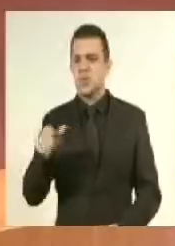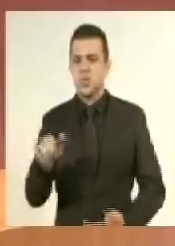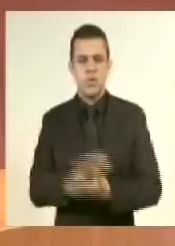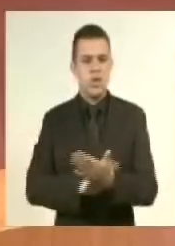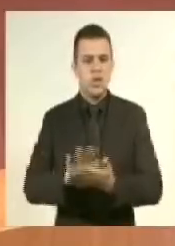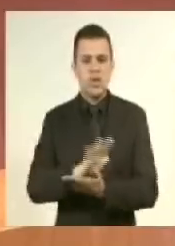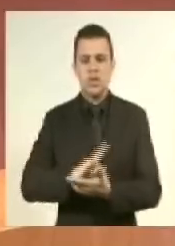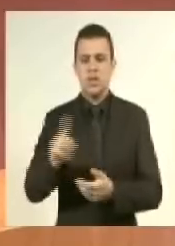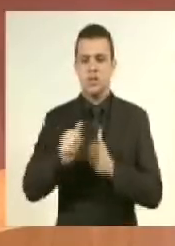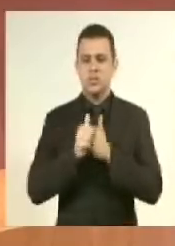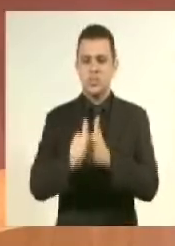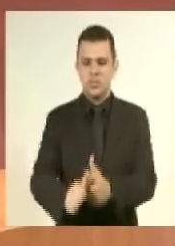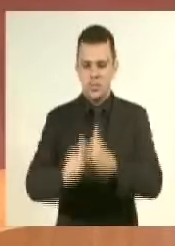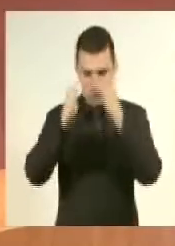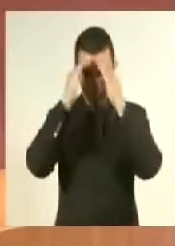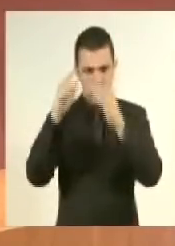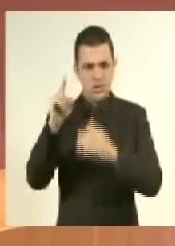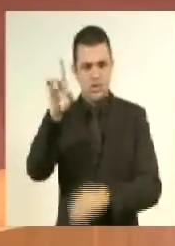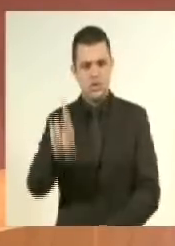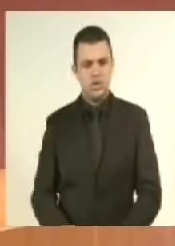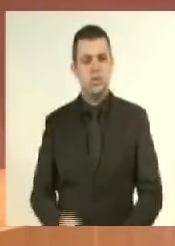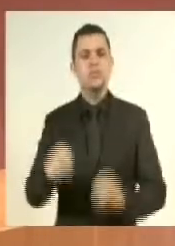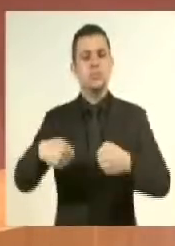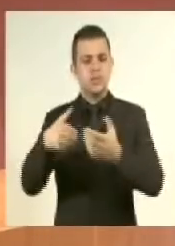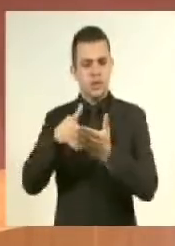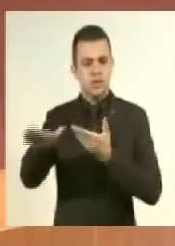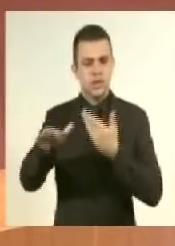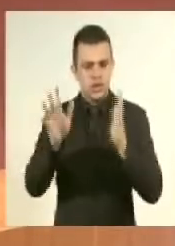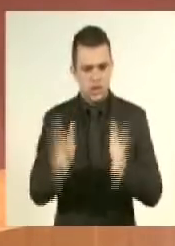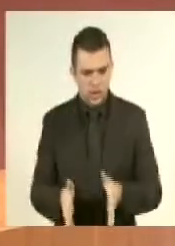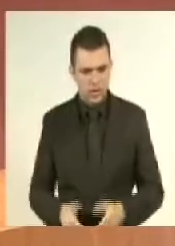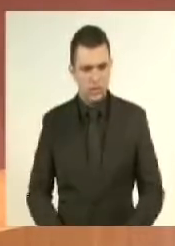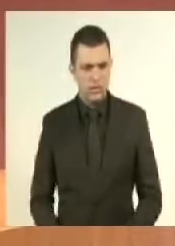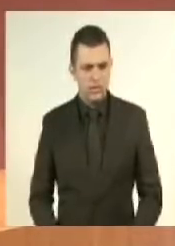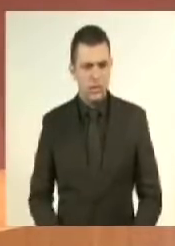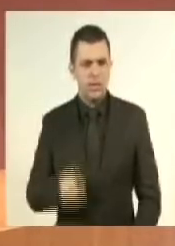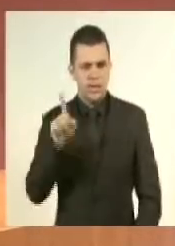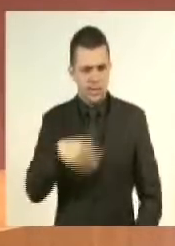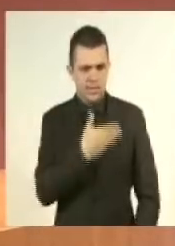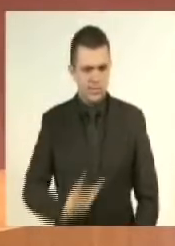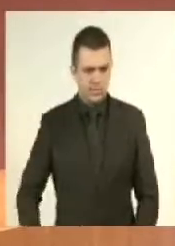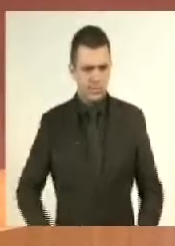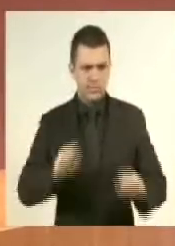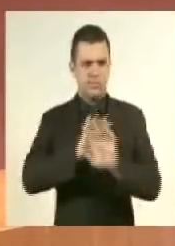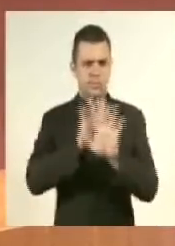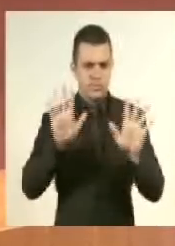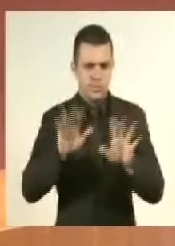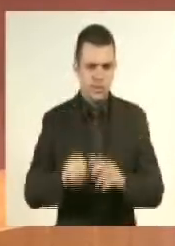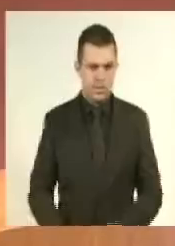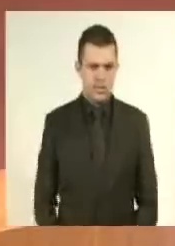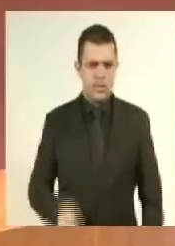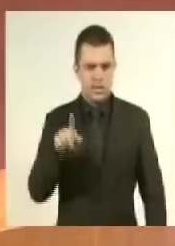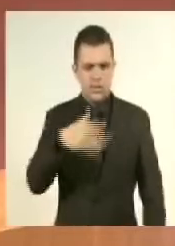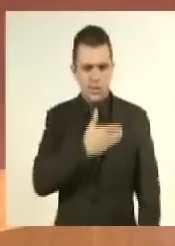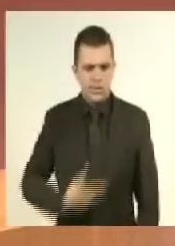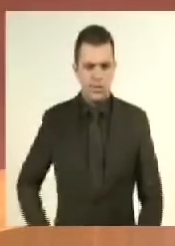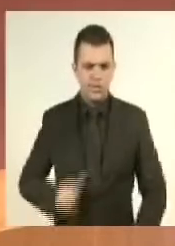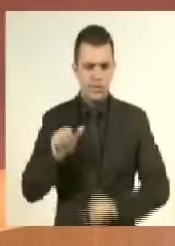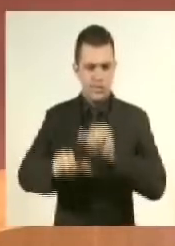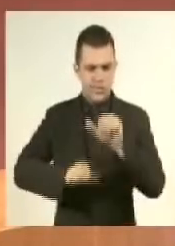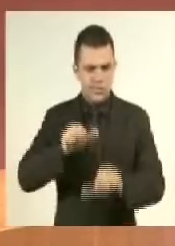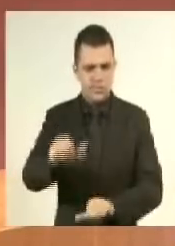diretor que já devia ter sido exonerado? É esse o governo da transparência? É esse o governo da